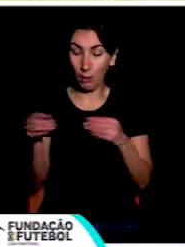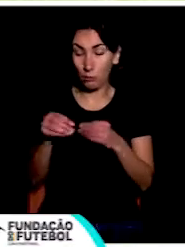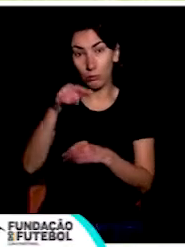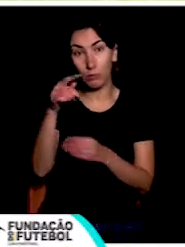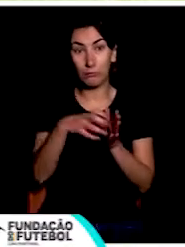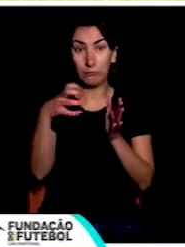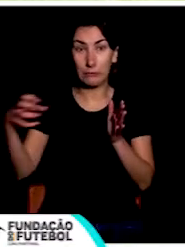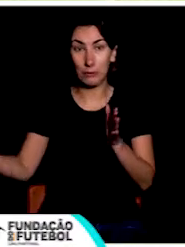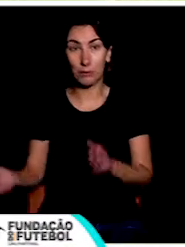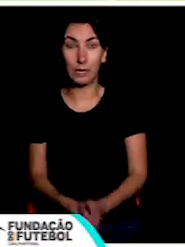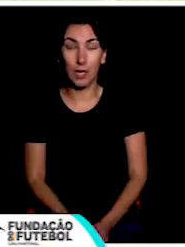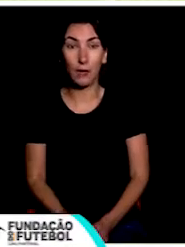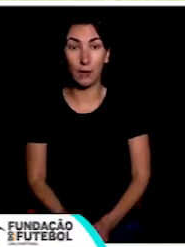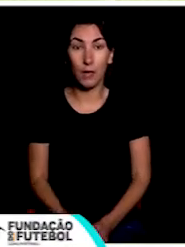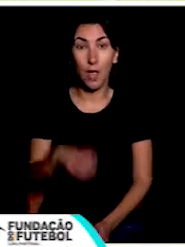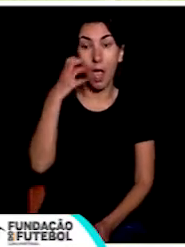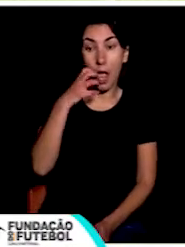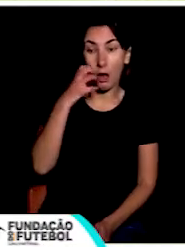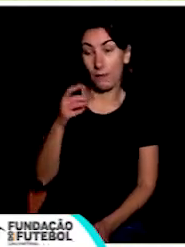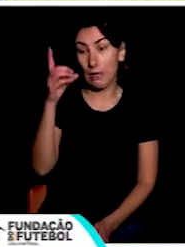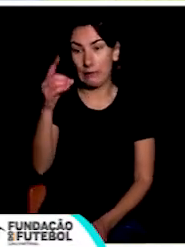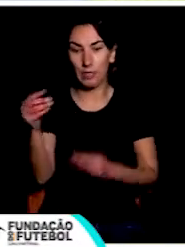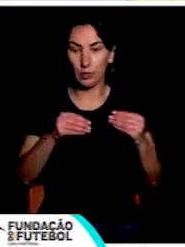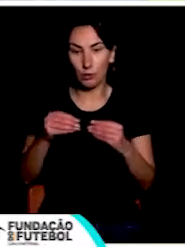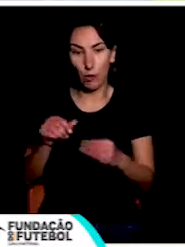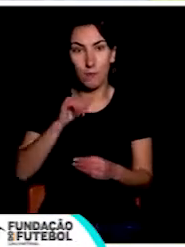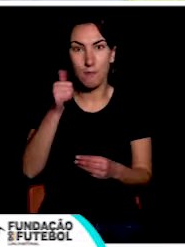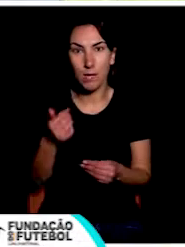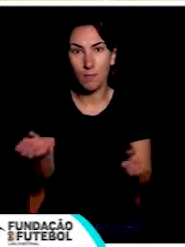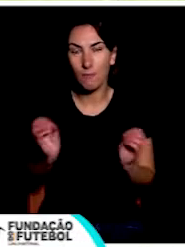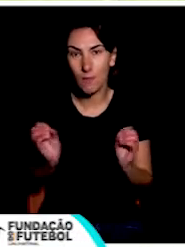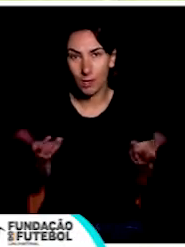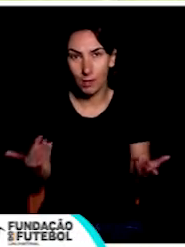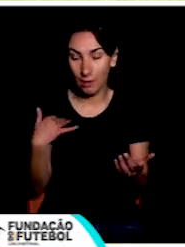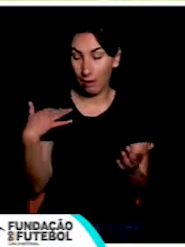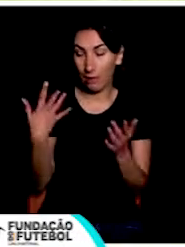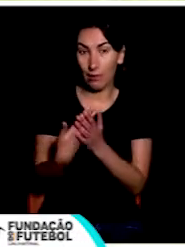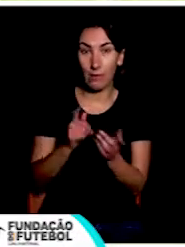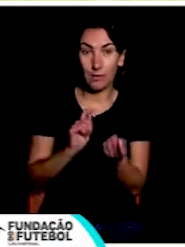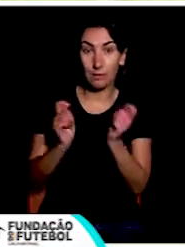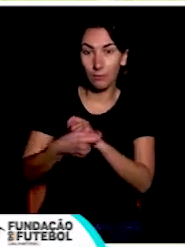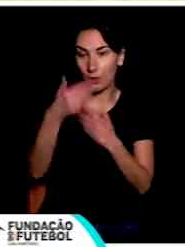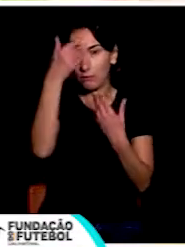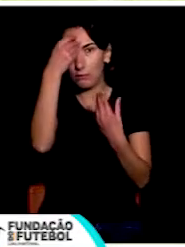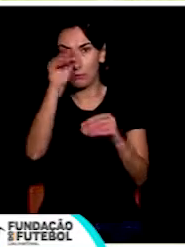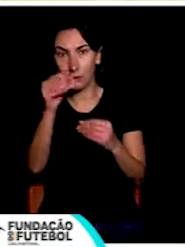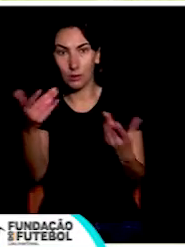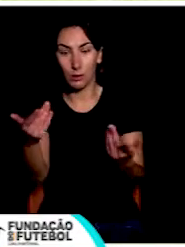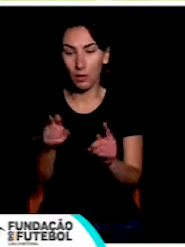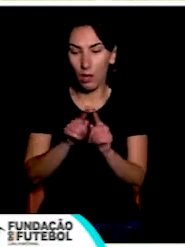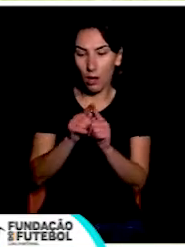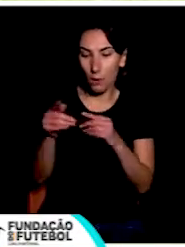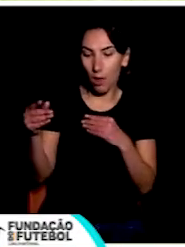vai ser um jogo complicado. O Covilhã vem de uma série de 6 jogos sem perder e desde a mudança do